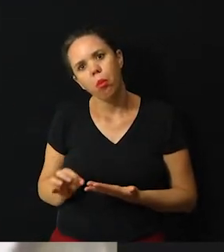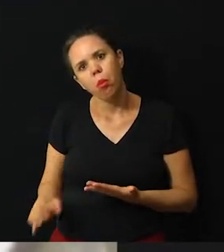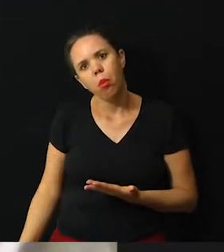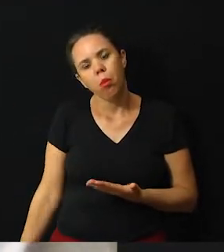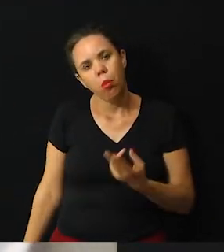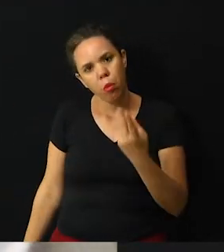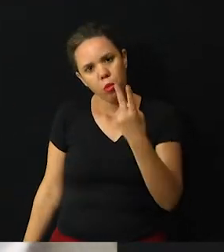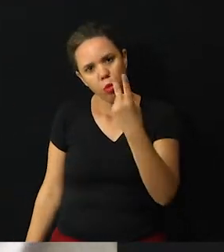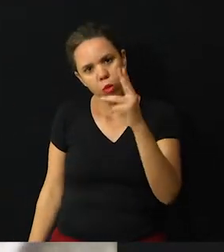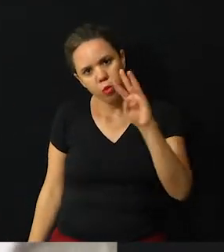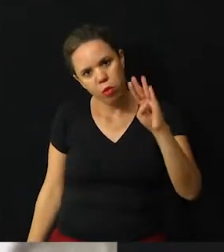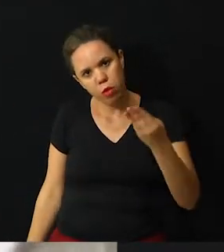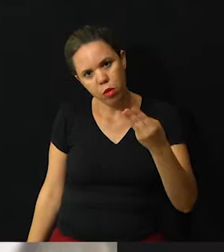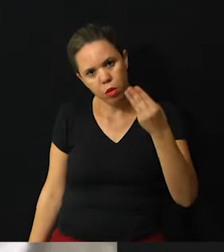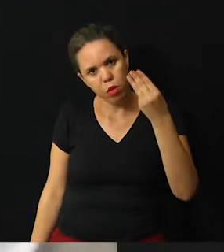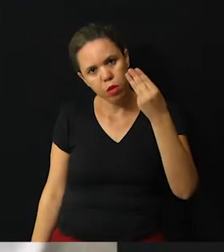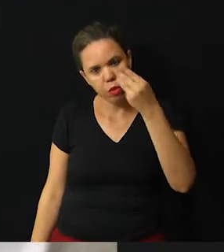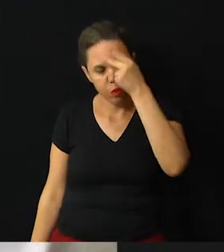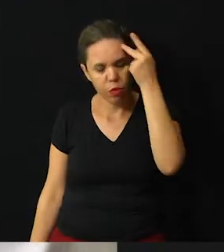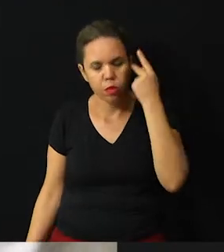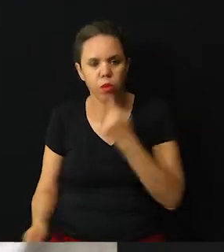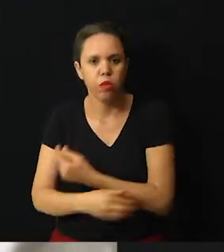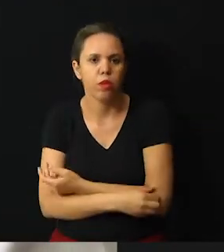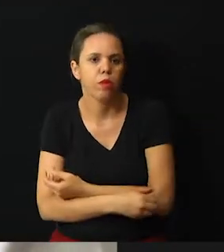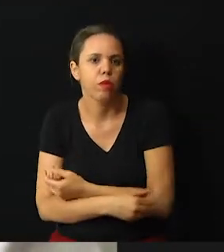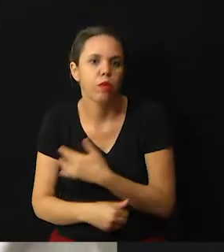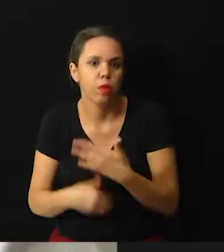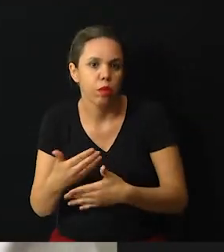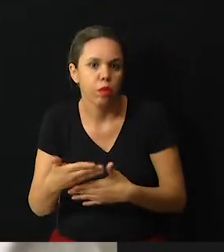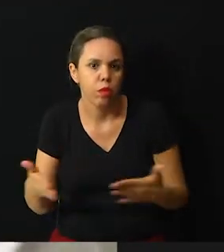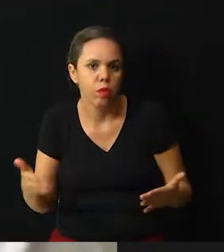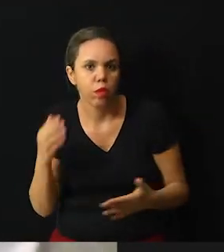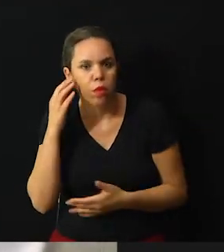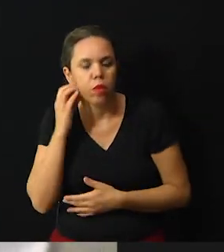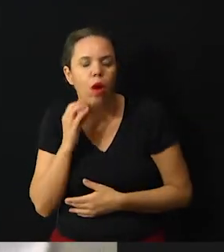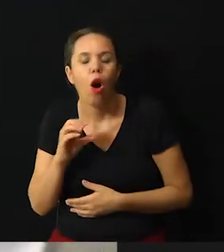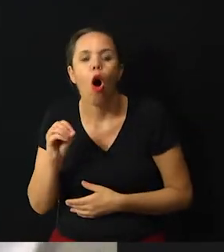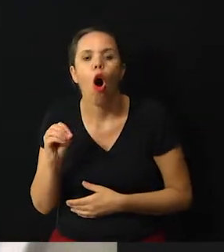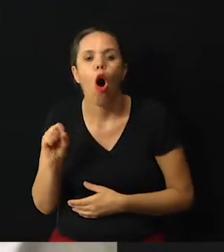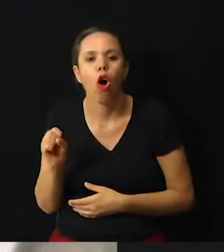milhões, 1% são 2 milhões, né? Então, a artrite reumatoide é muito mais frequente, né? A